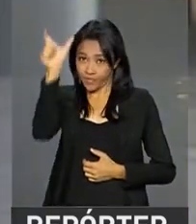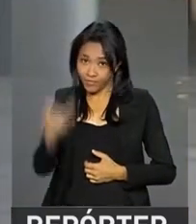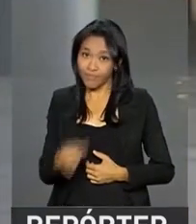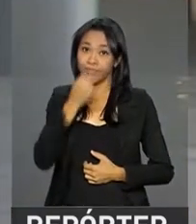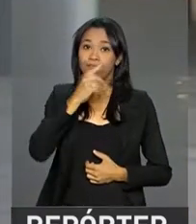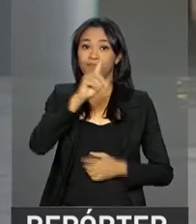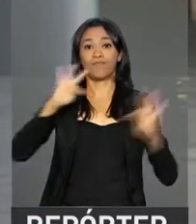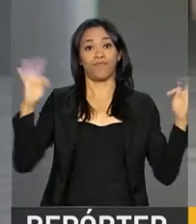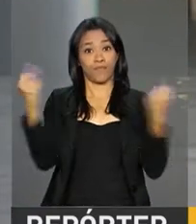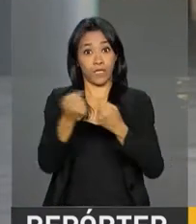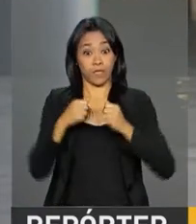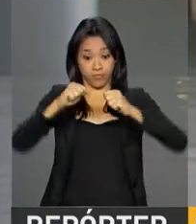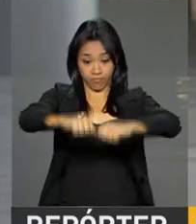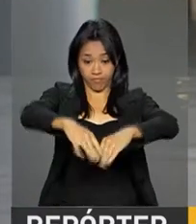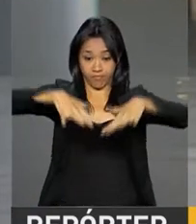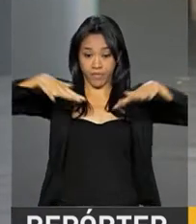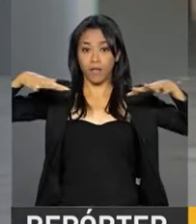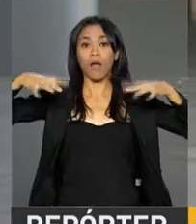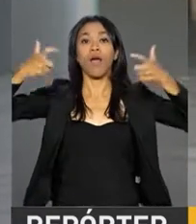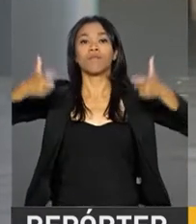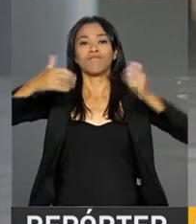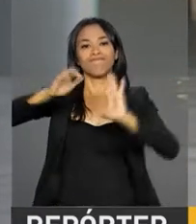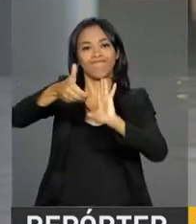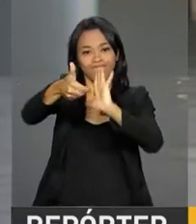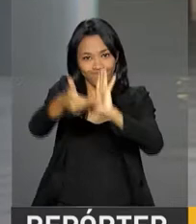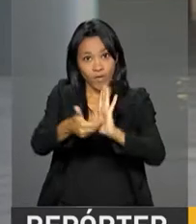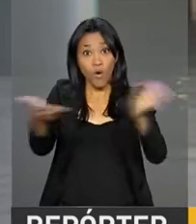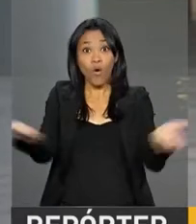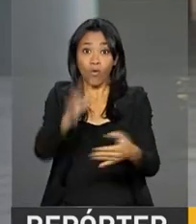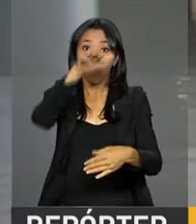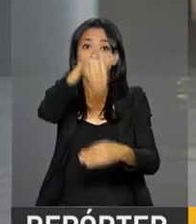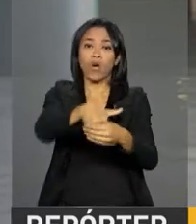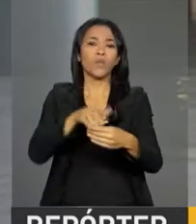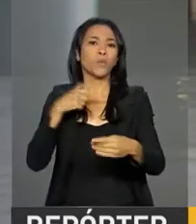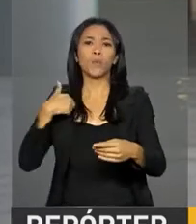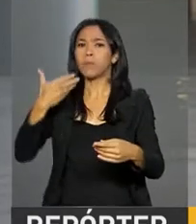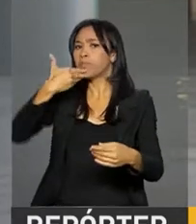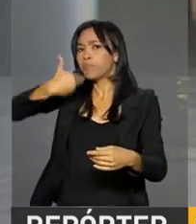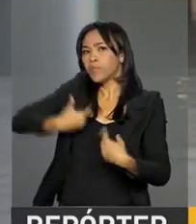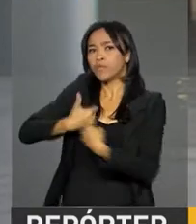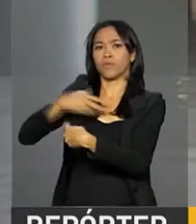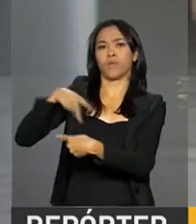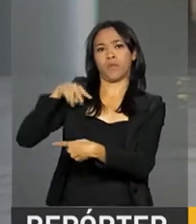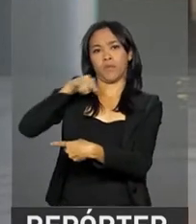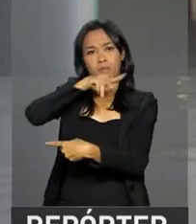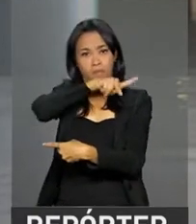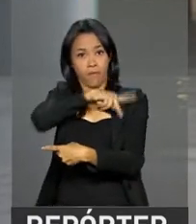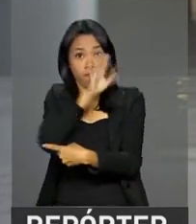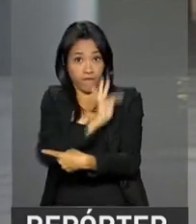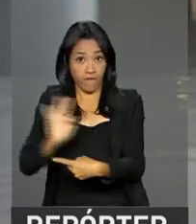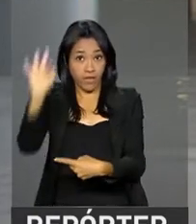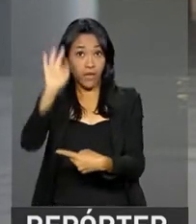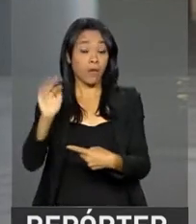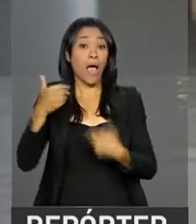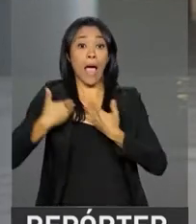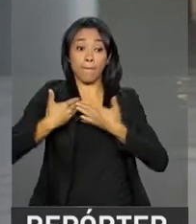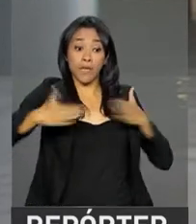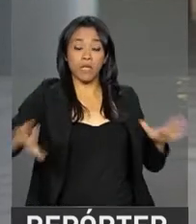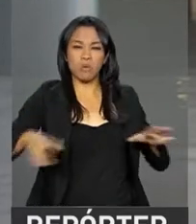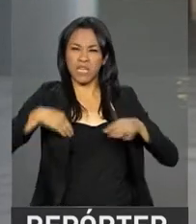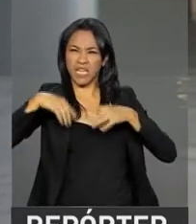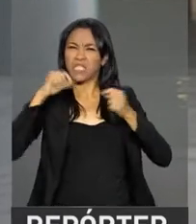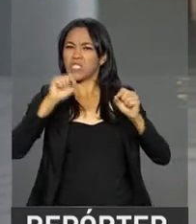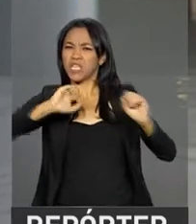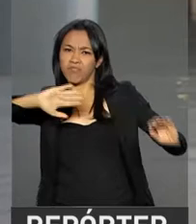cada um o plenário da câmara dos deputados vota hoje o pedido do ministério público federal que pede abertura de denúncia